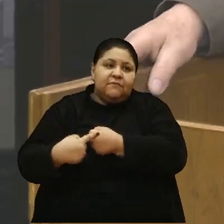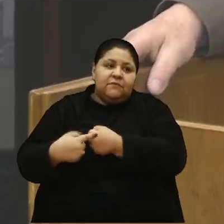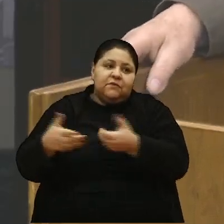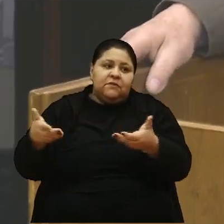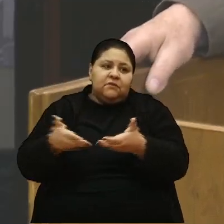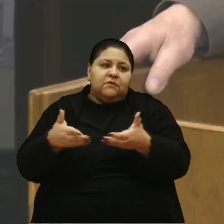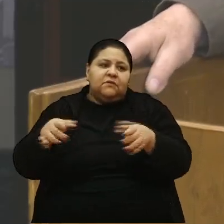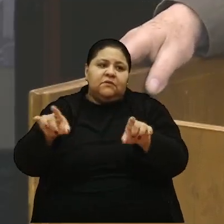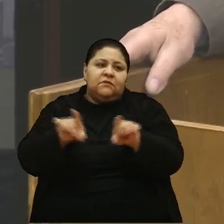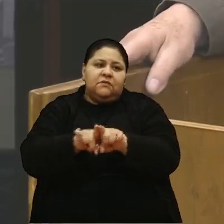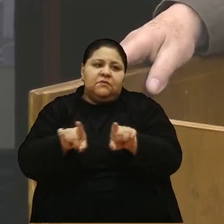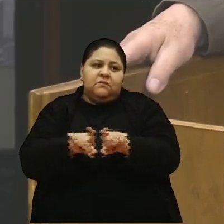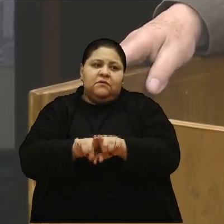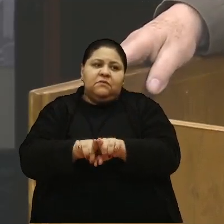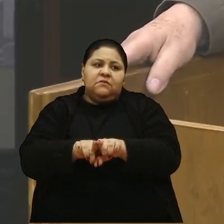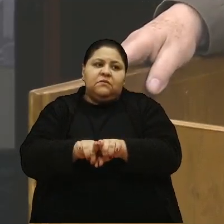lá.